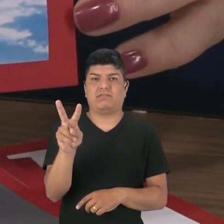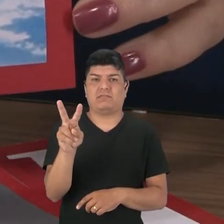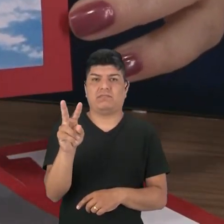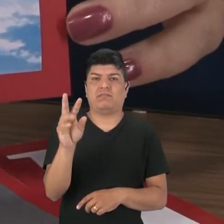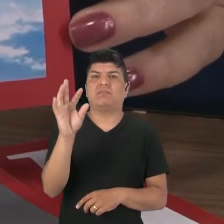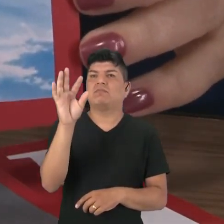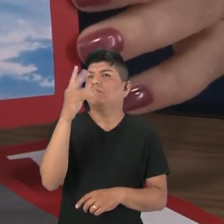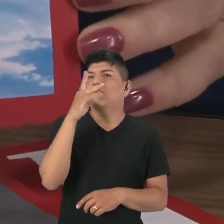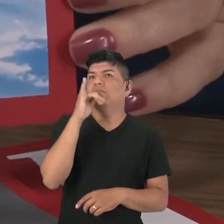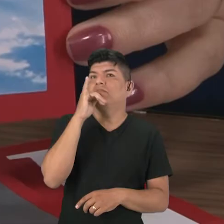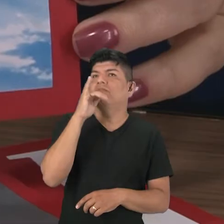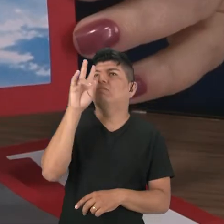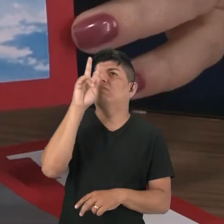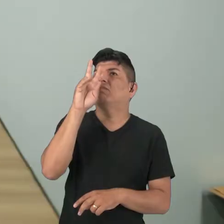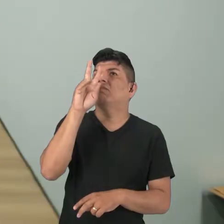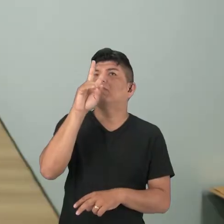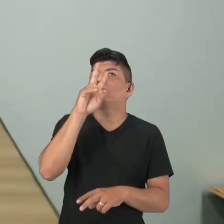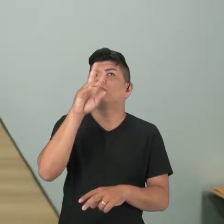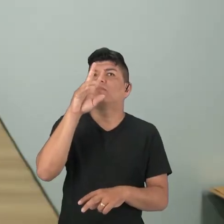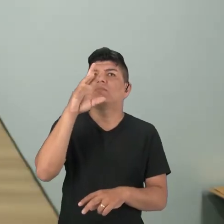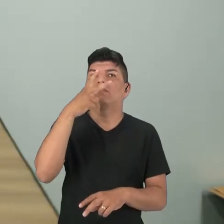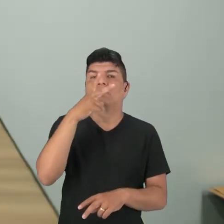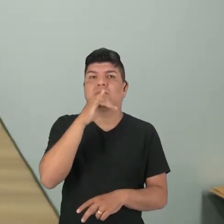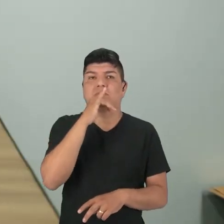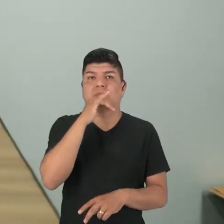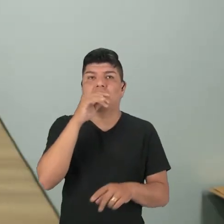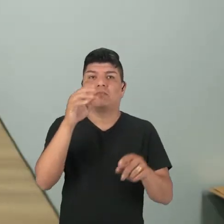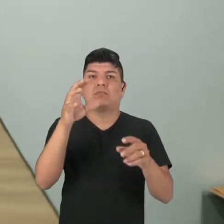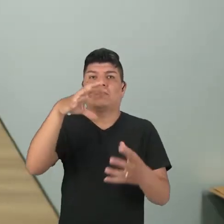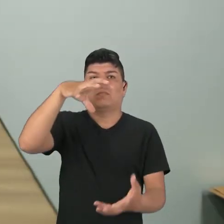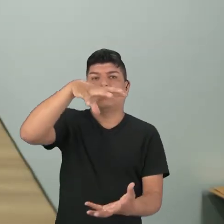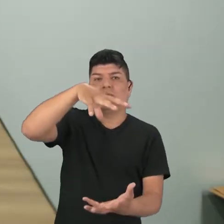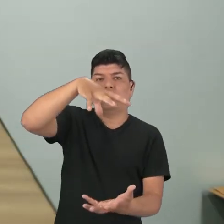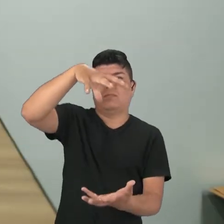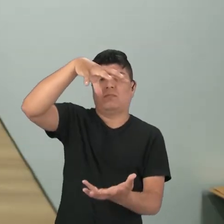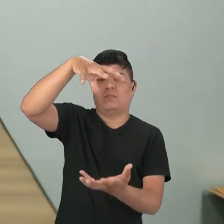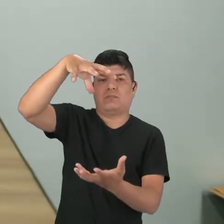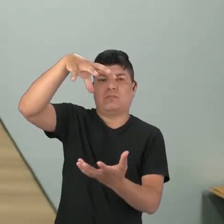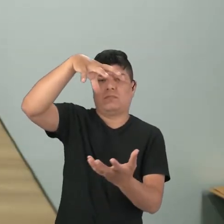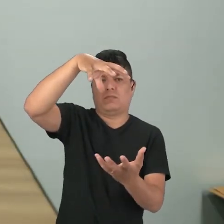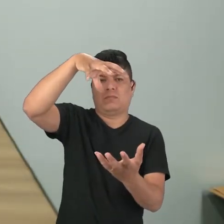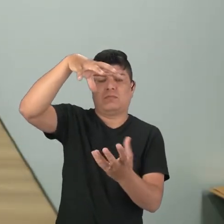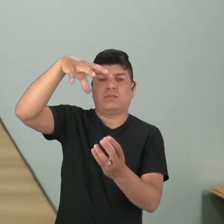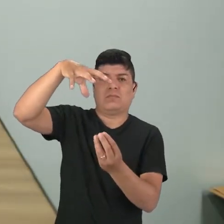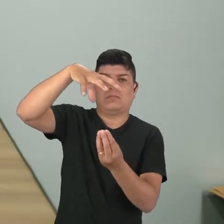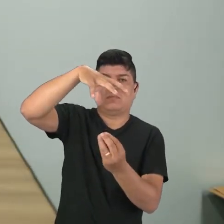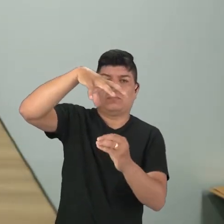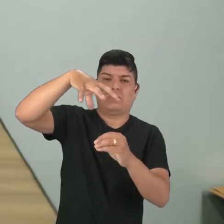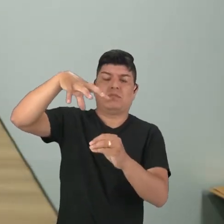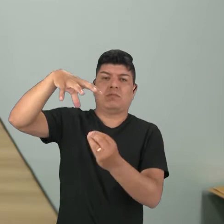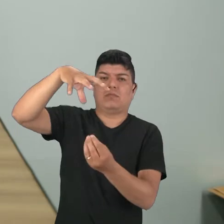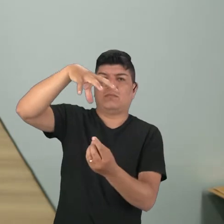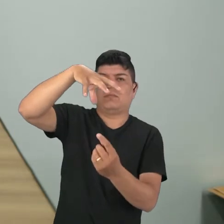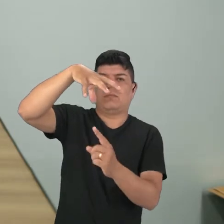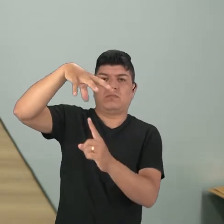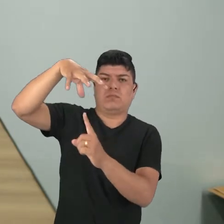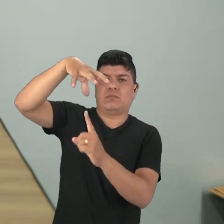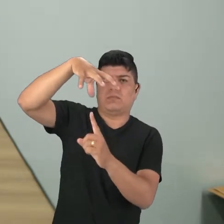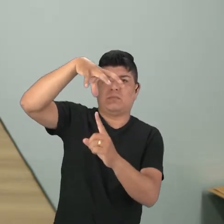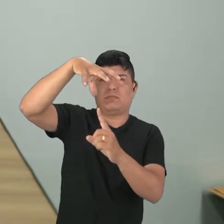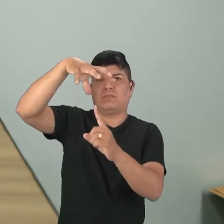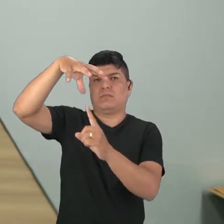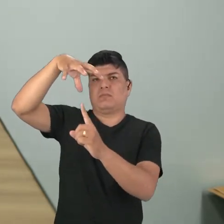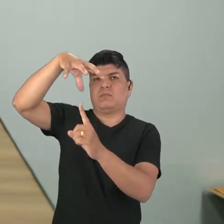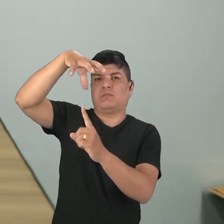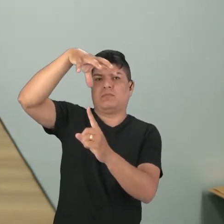uma bolinha, um balão, por exemplo. Quando você pega o balão, você enche de ar,